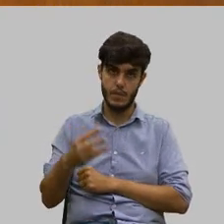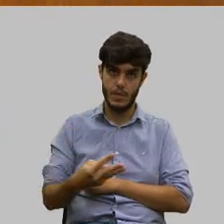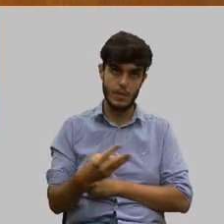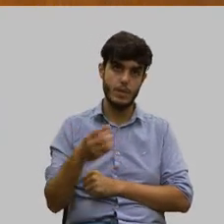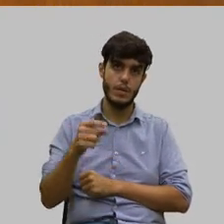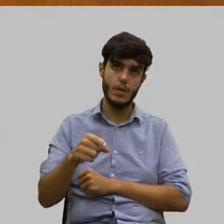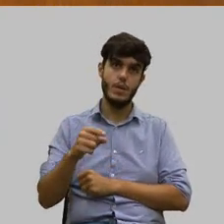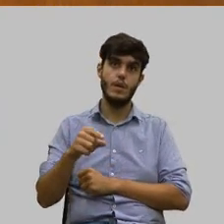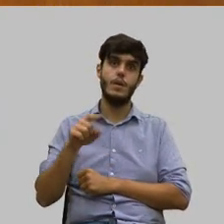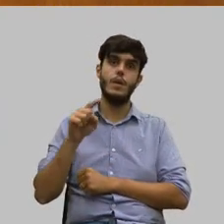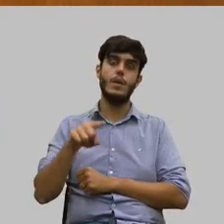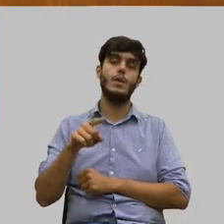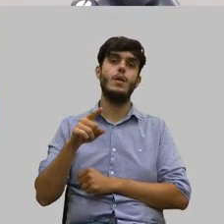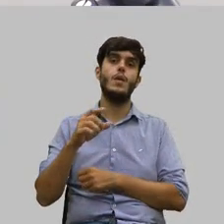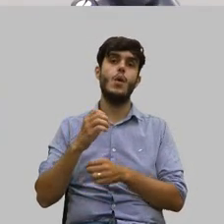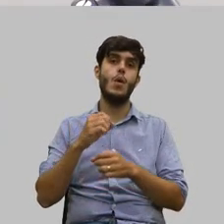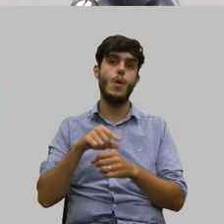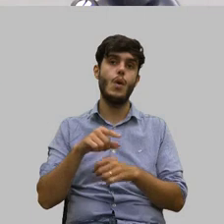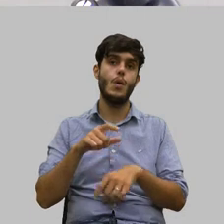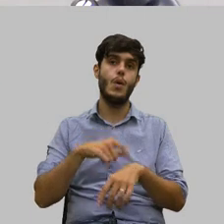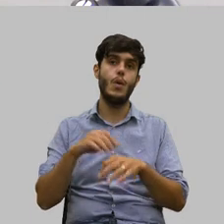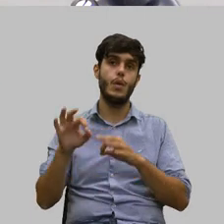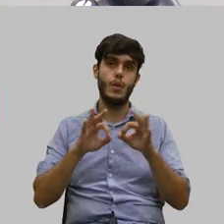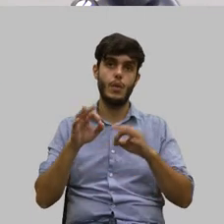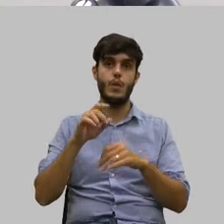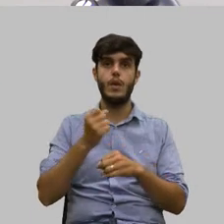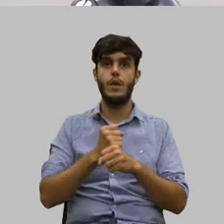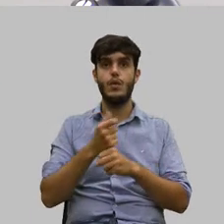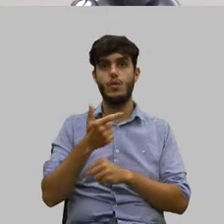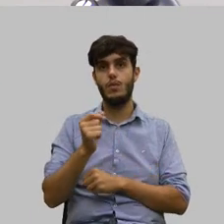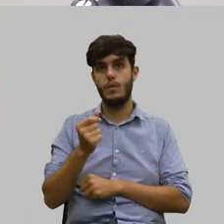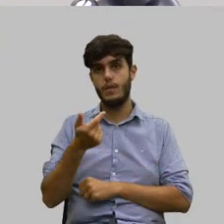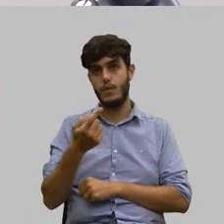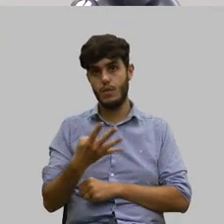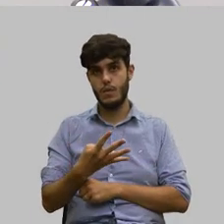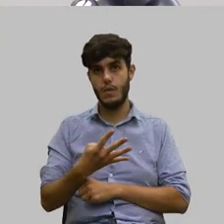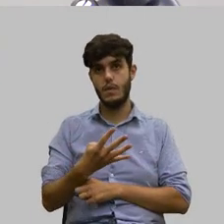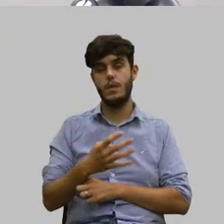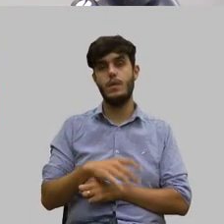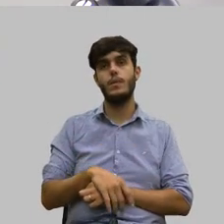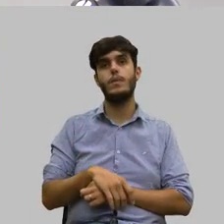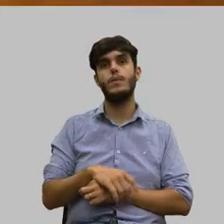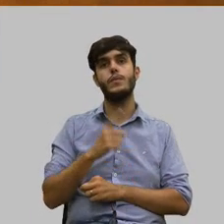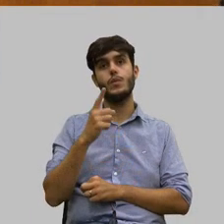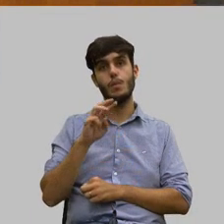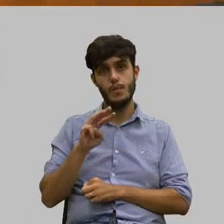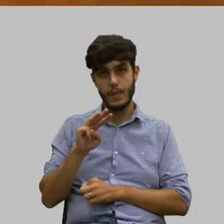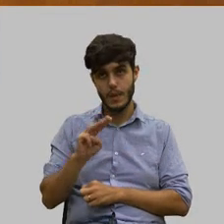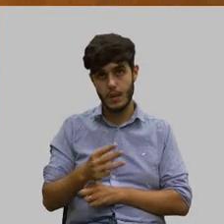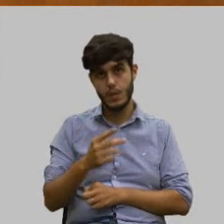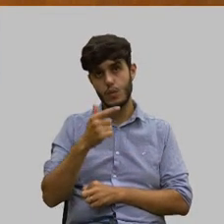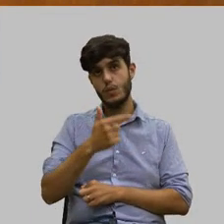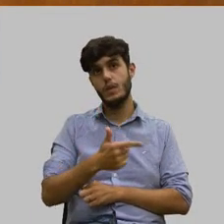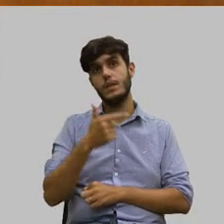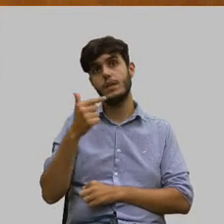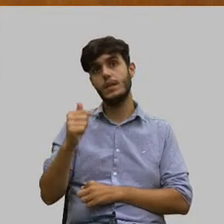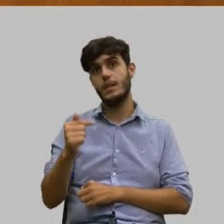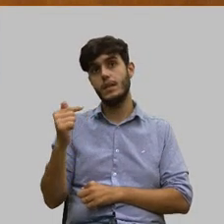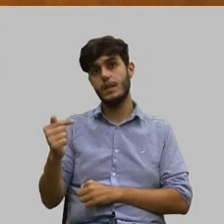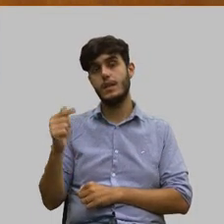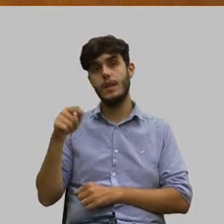orçamento para o bombeiro 2024 para investimento 1. 277.000 é do tesouro